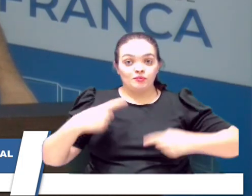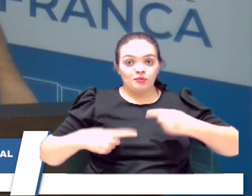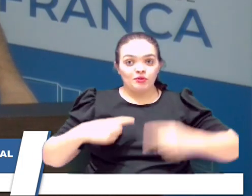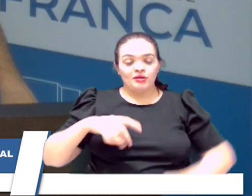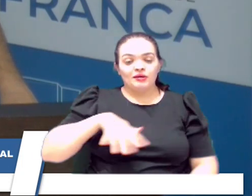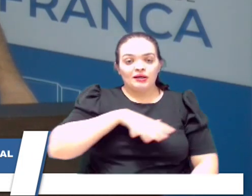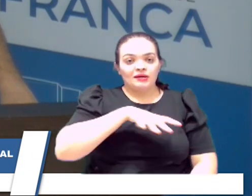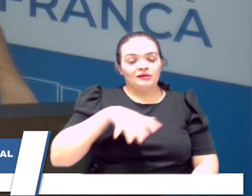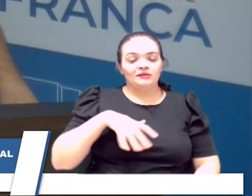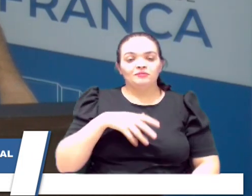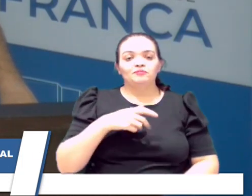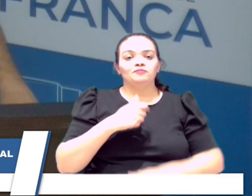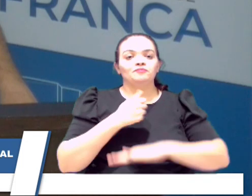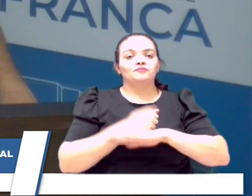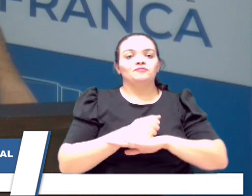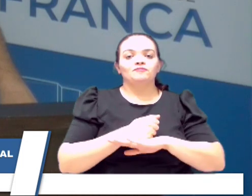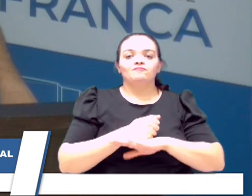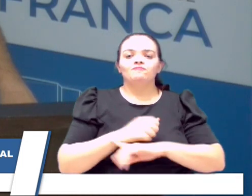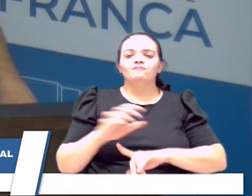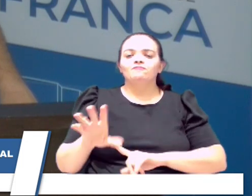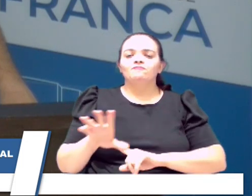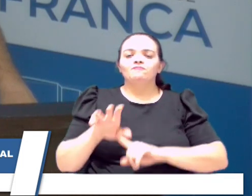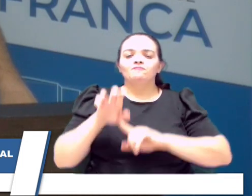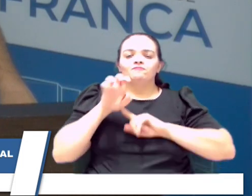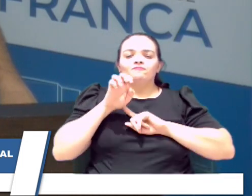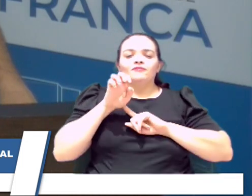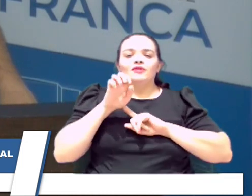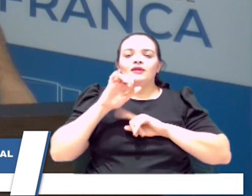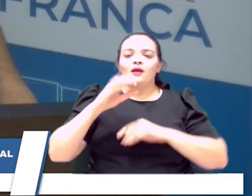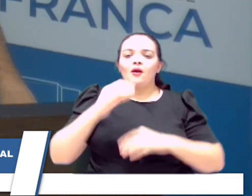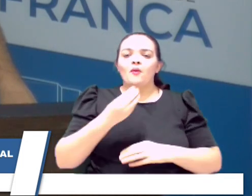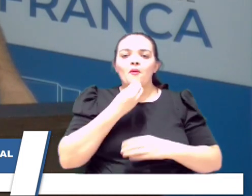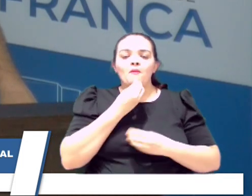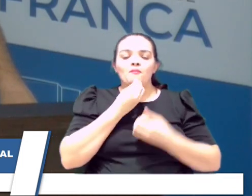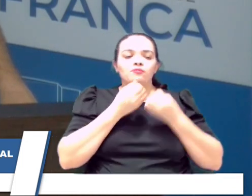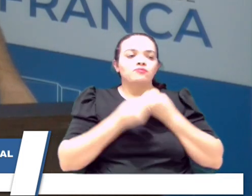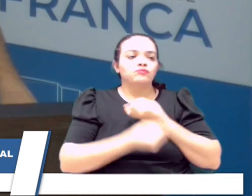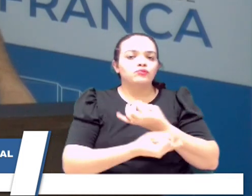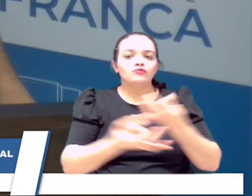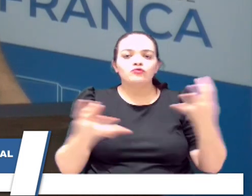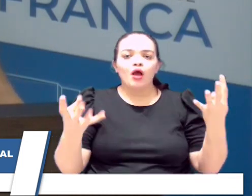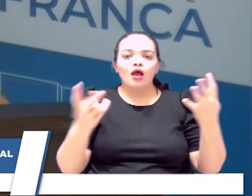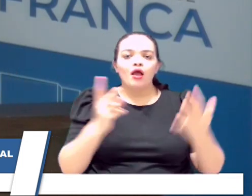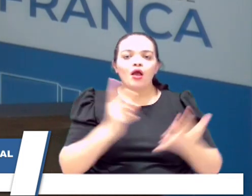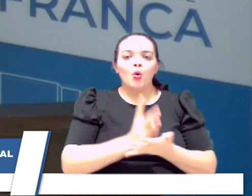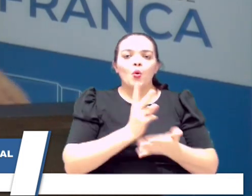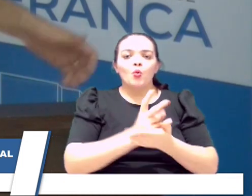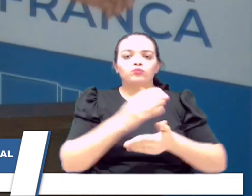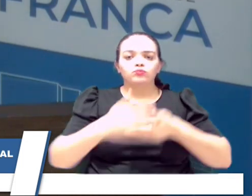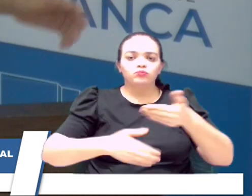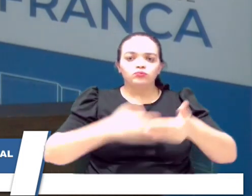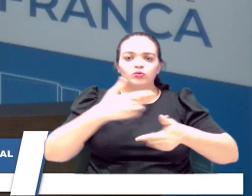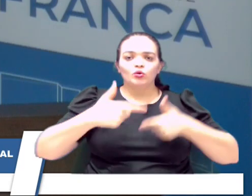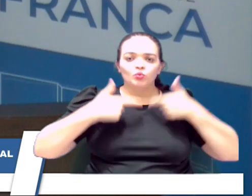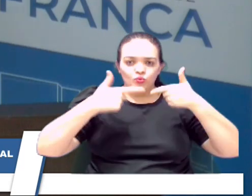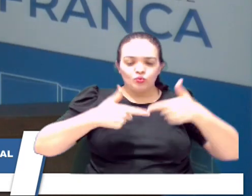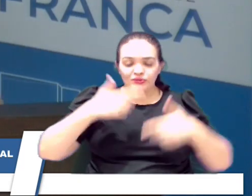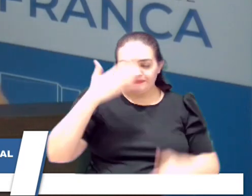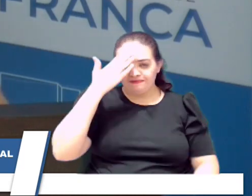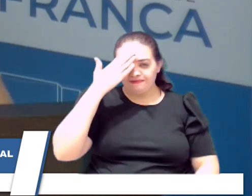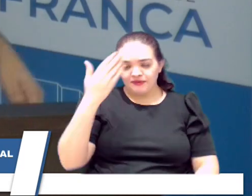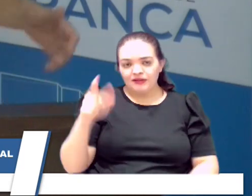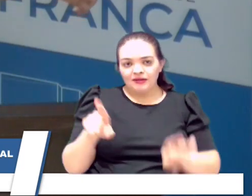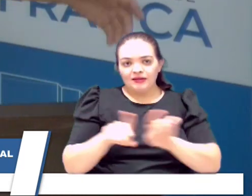tanto nos inspira e dá oportunidades para que a gente continue caminhando. Agradecer também o